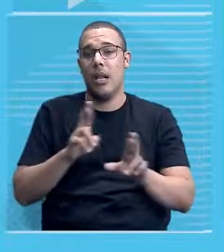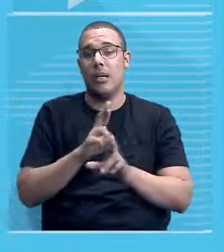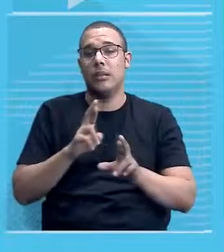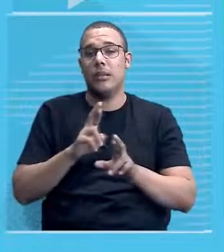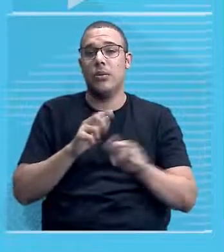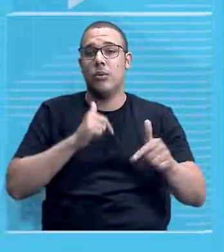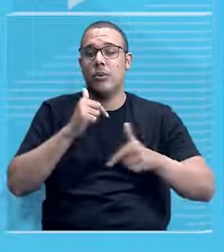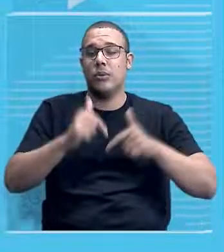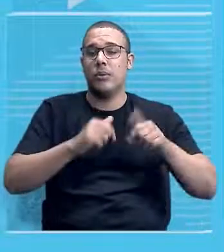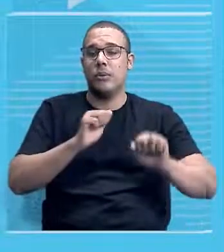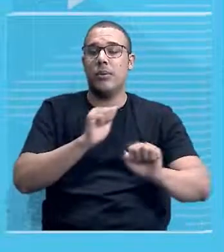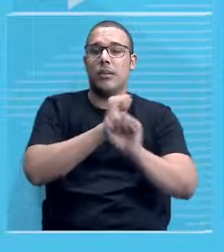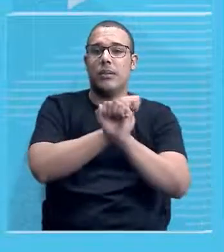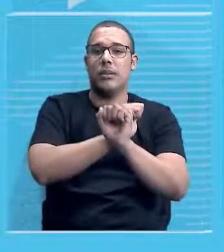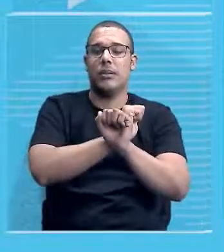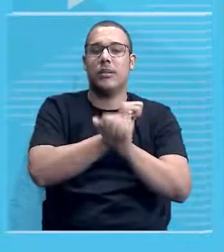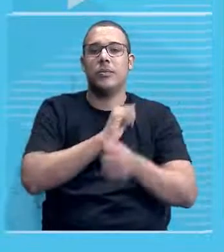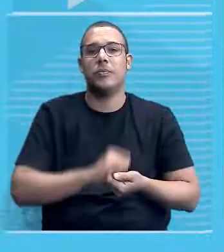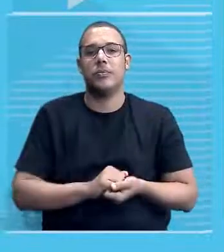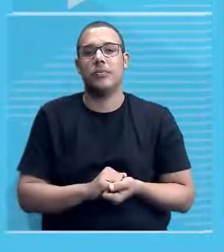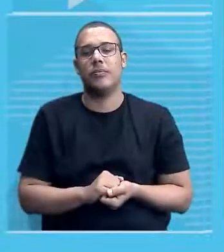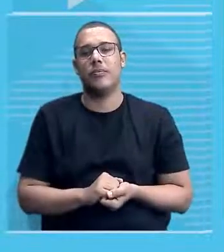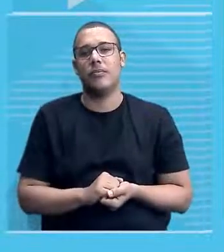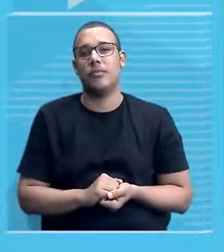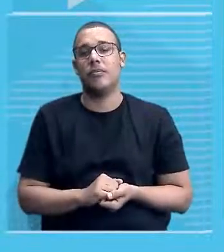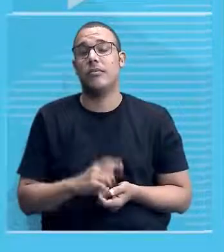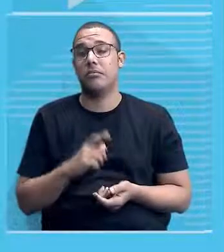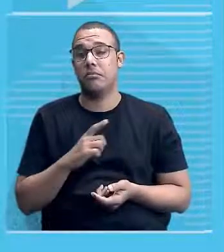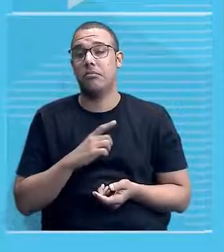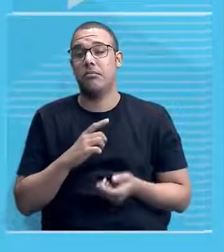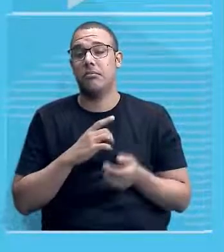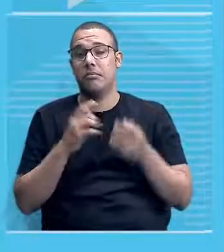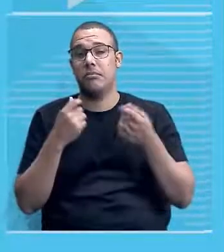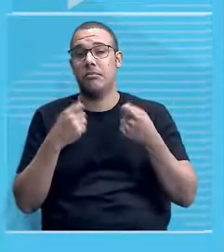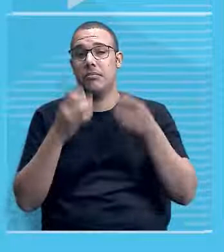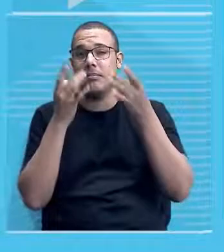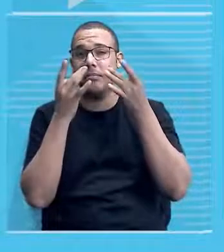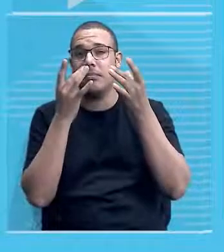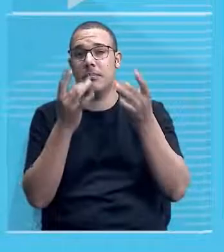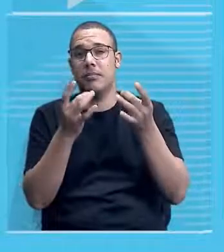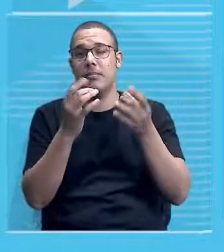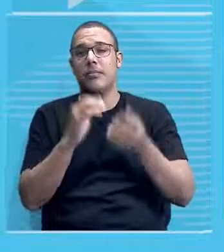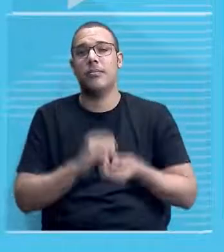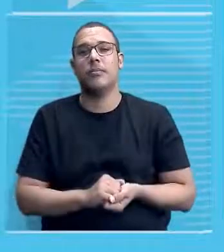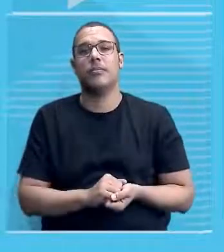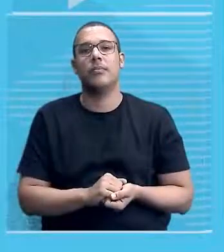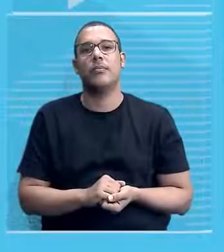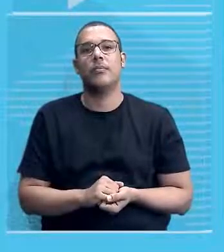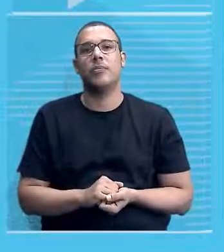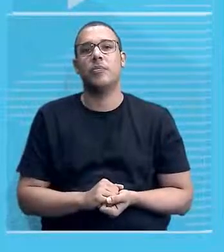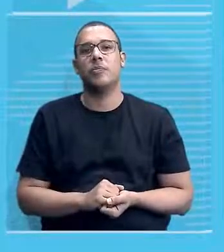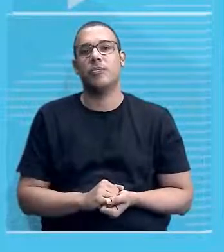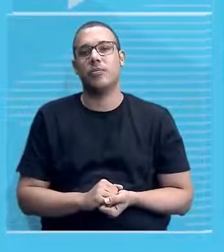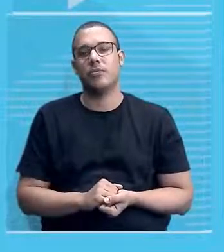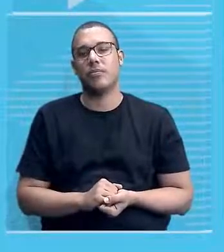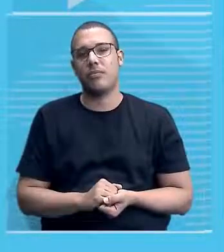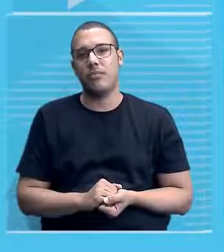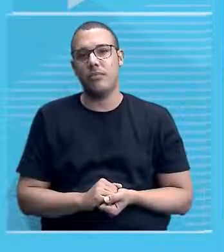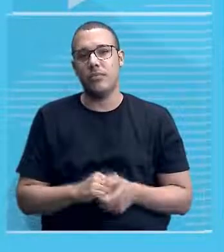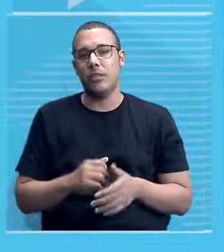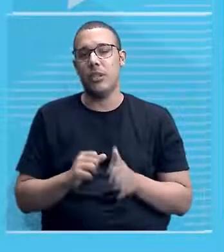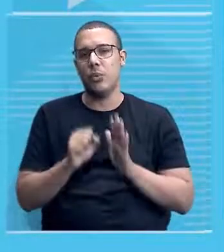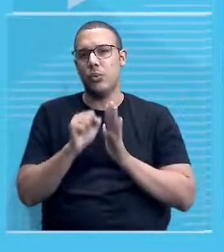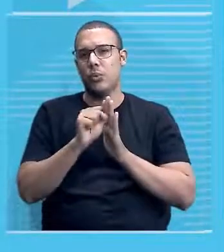escrava aí é que é o detalhe olha primeirão no século